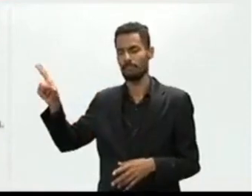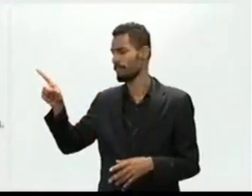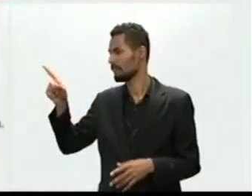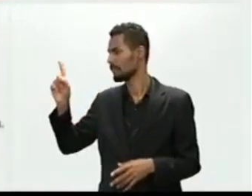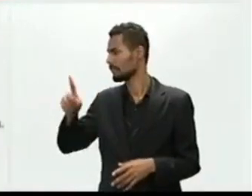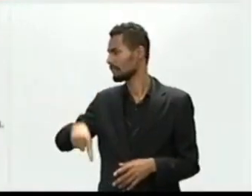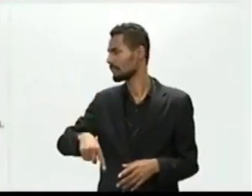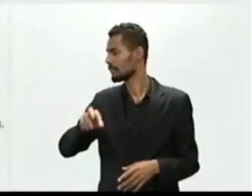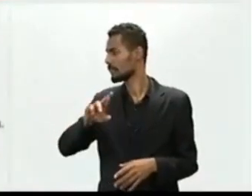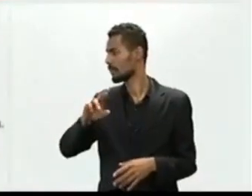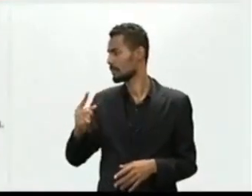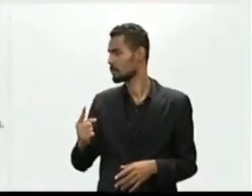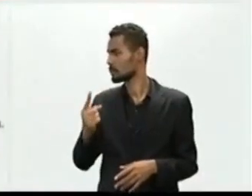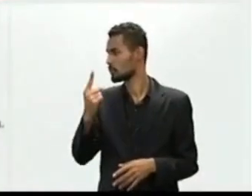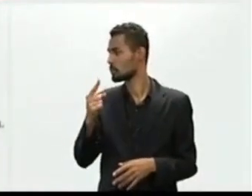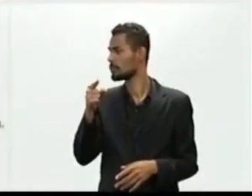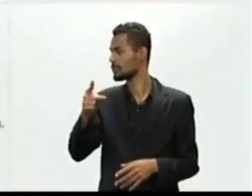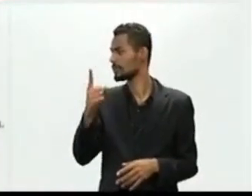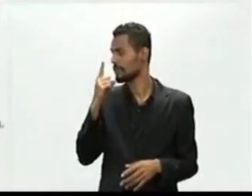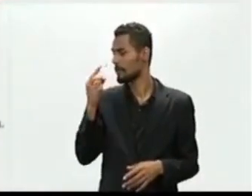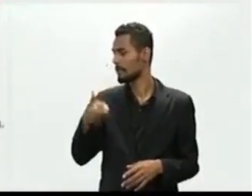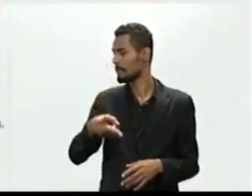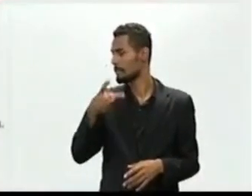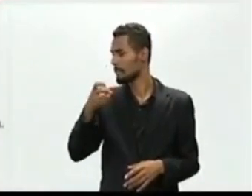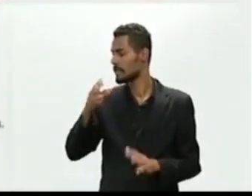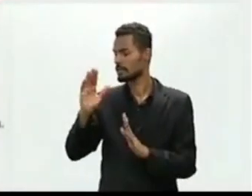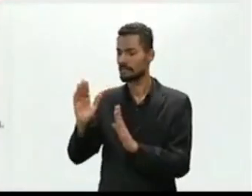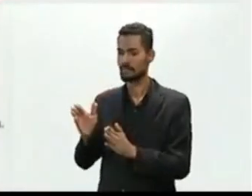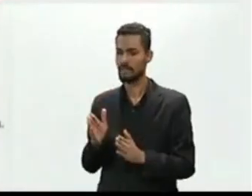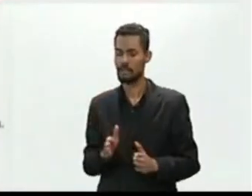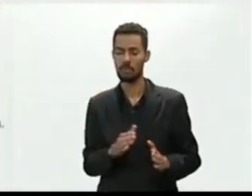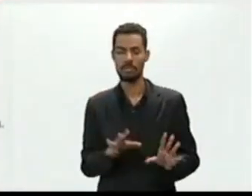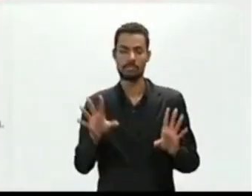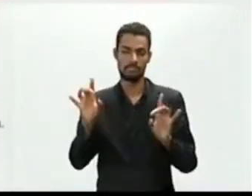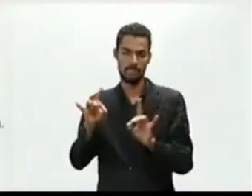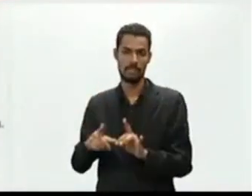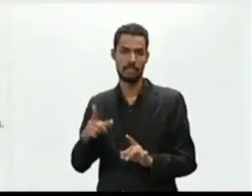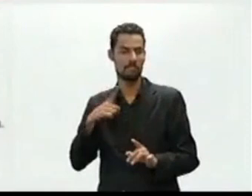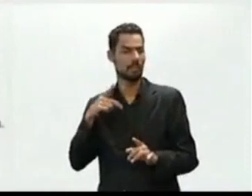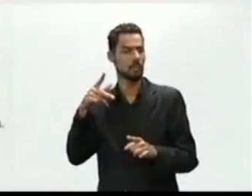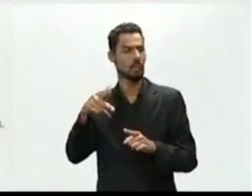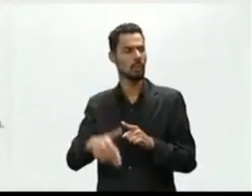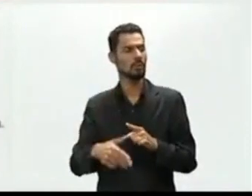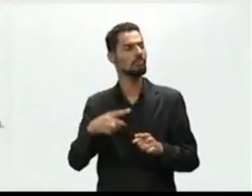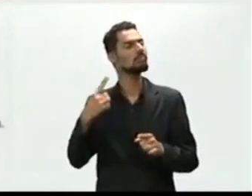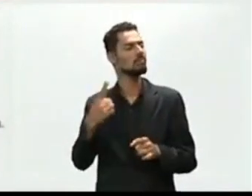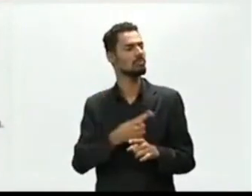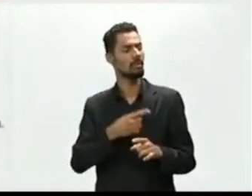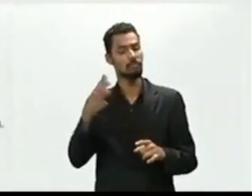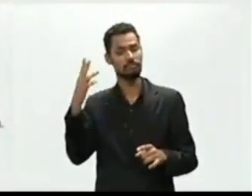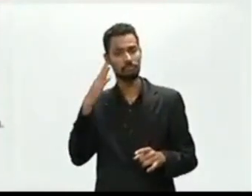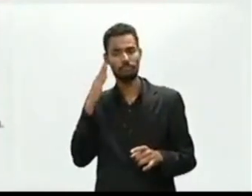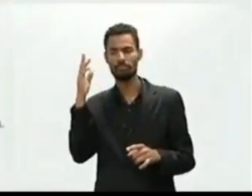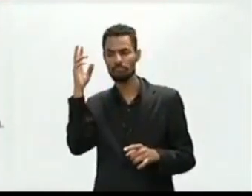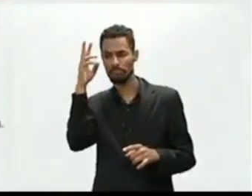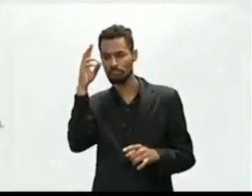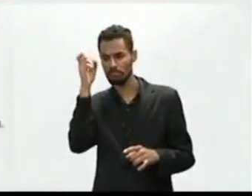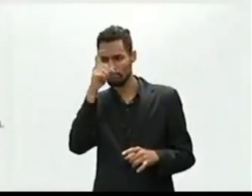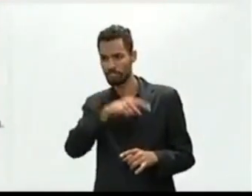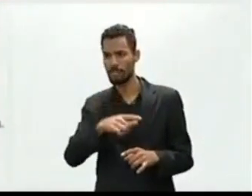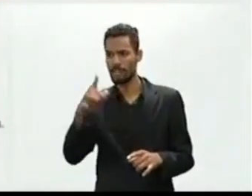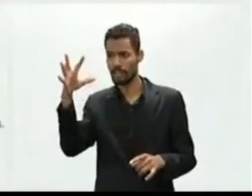proteína EcoR1, ela vai identificar essa sequência específica, vai cortar aqui. Então, com isso, a gente consegue cortar